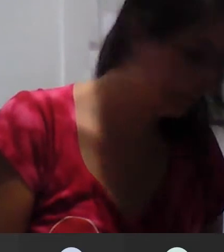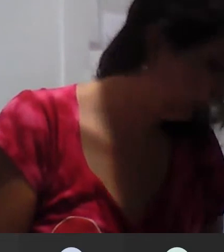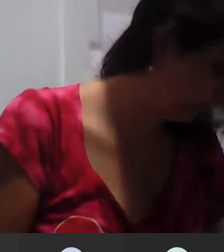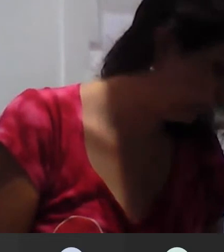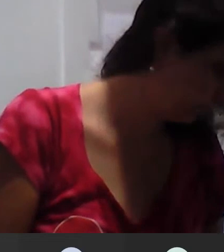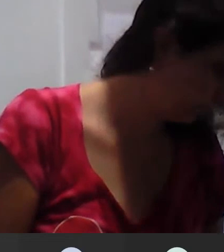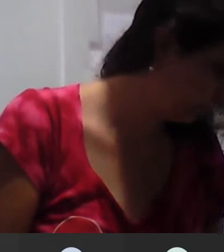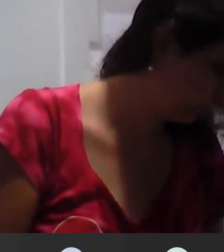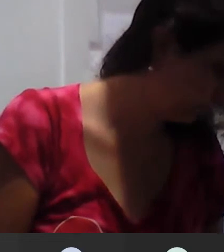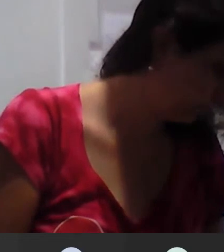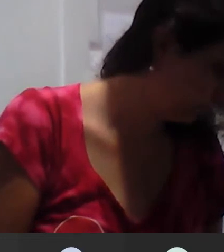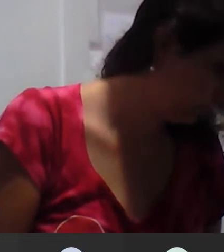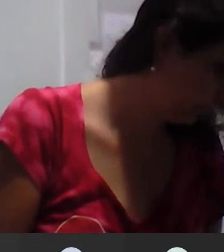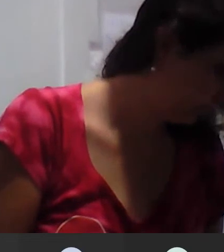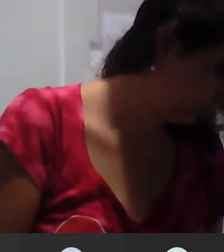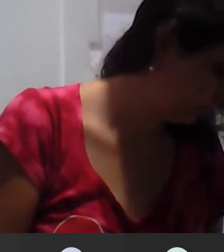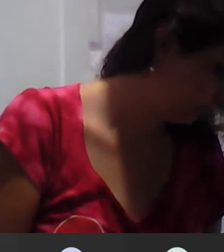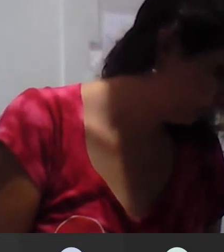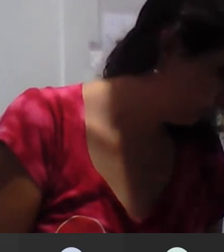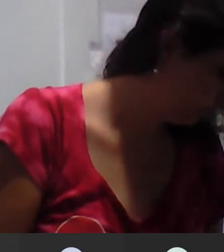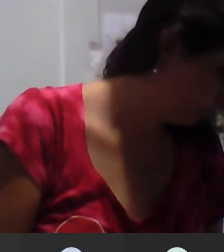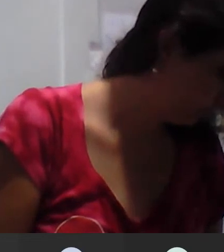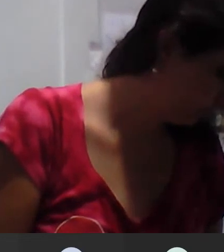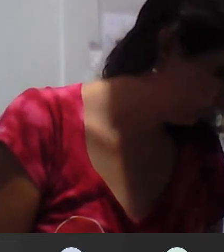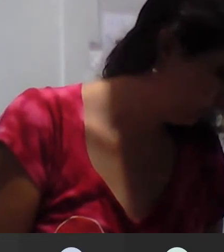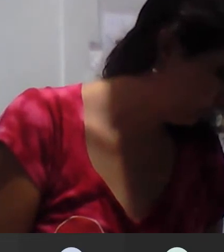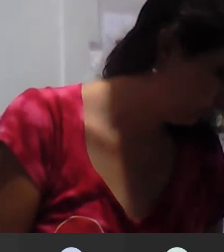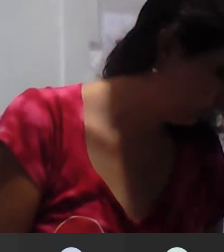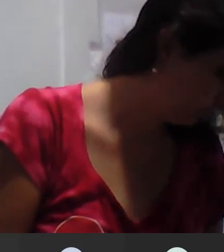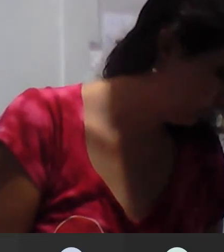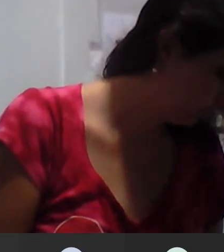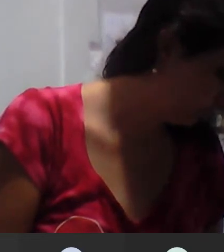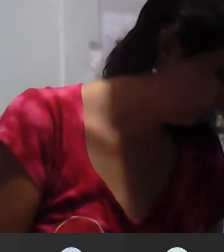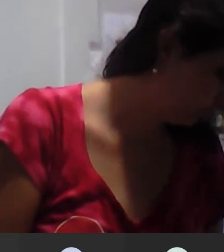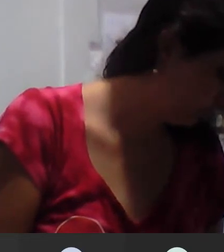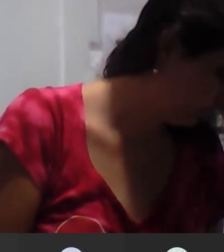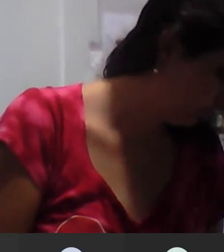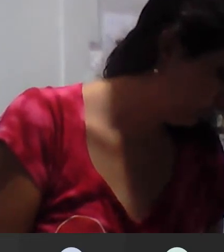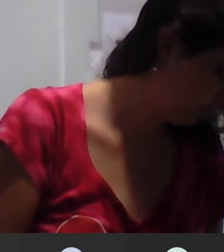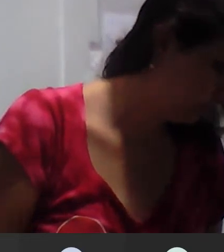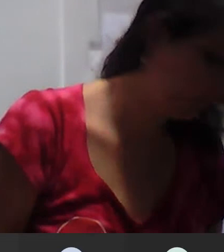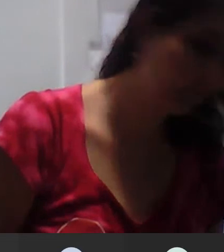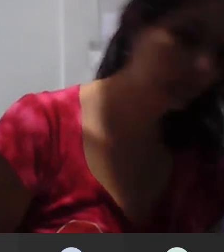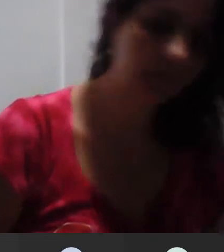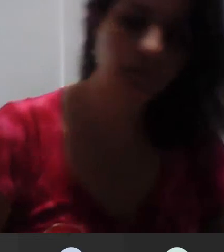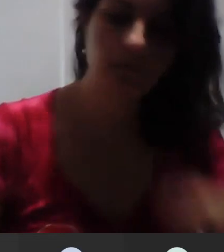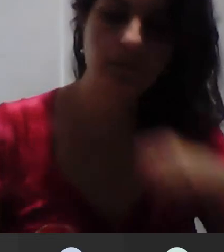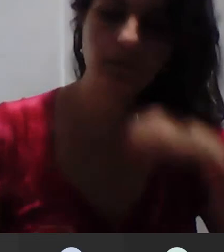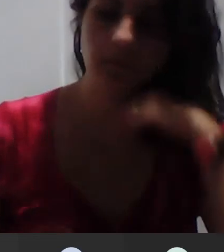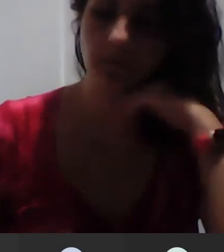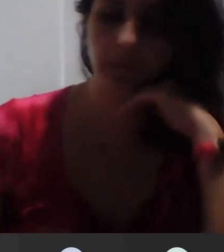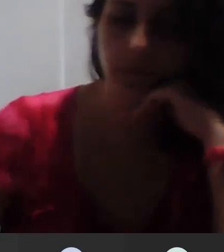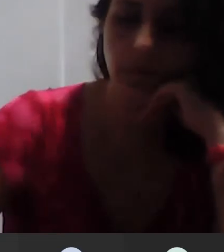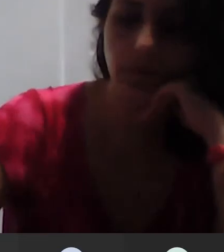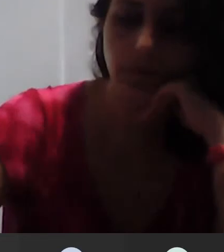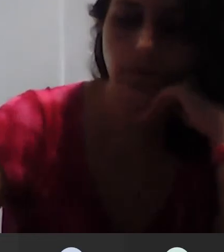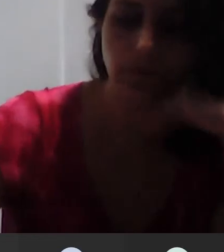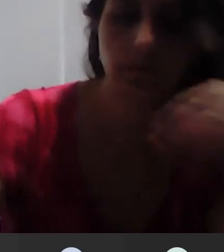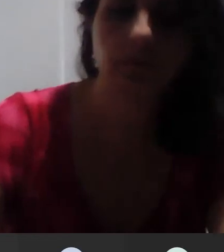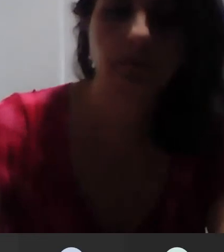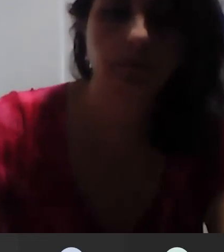gente vai fazer uma determinação da quantidade de lipídios presente nos alimentos. E vamos aprender como se faz